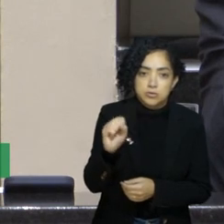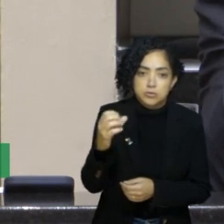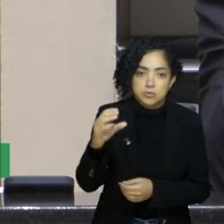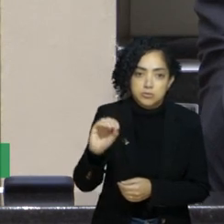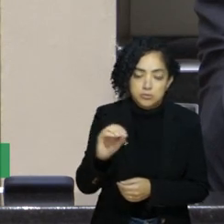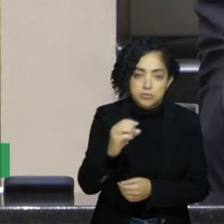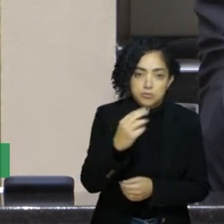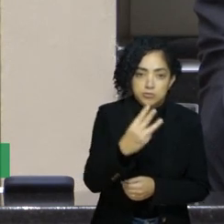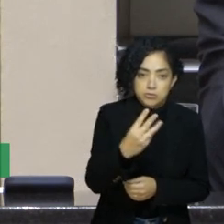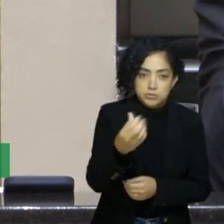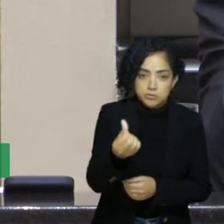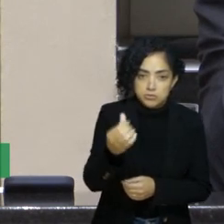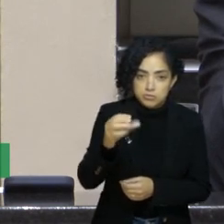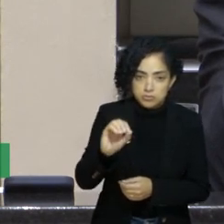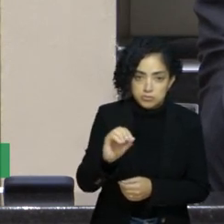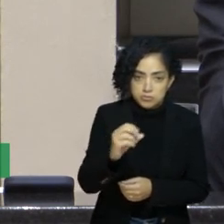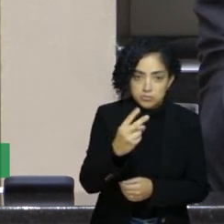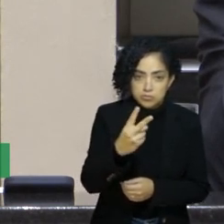360, 2022,